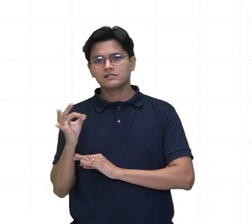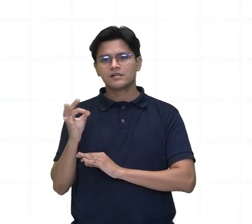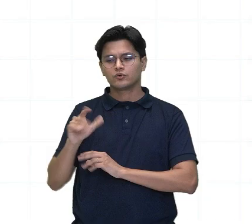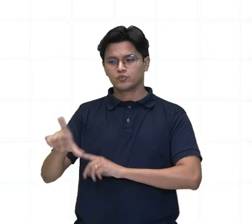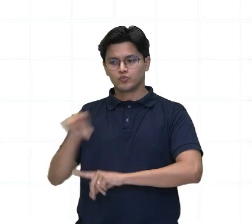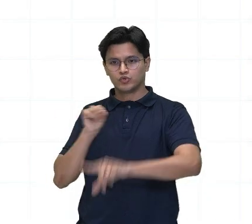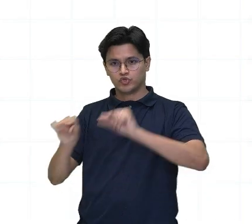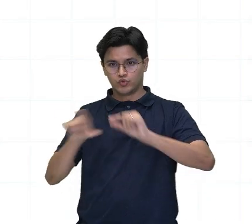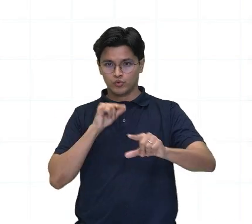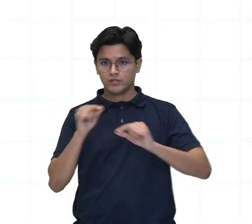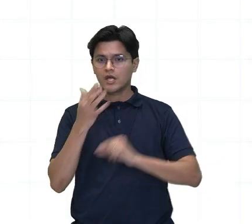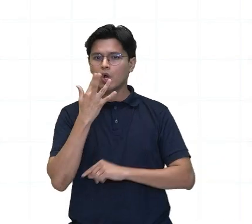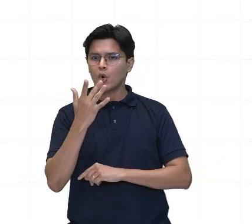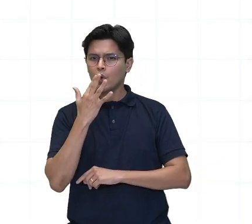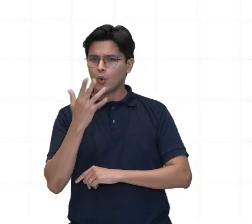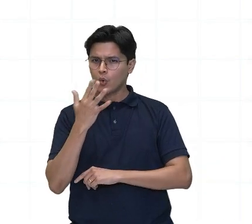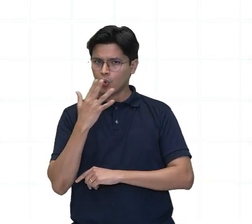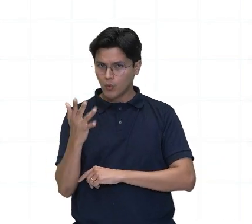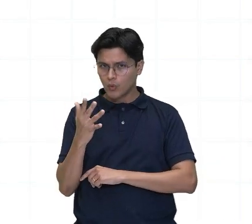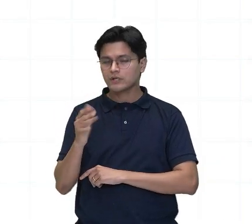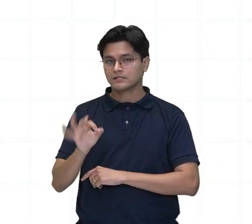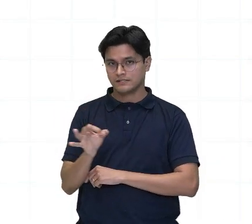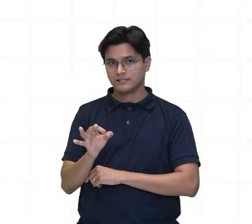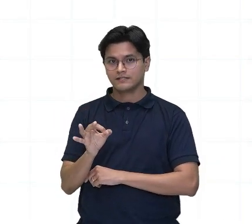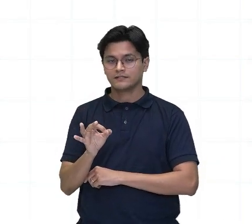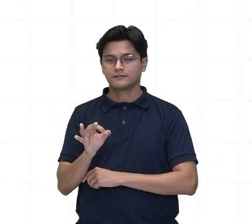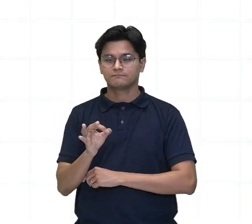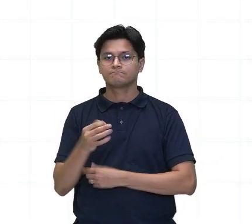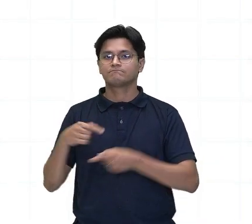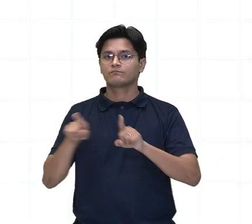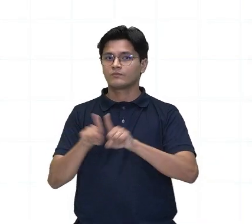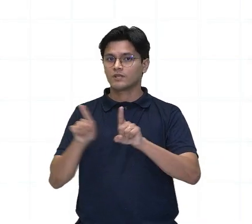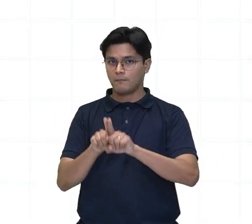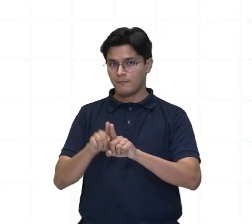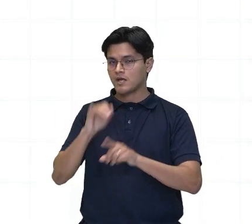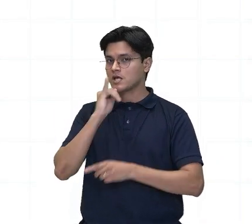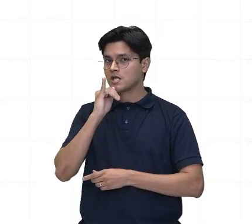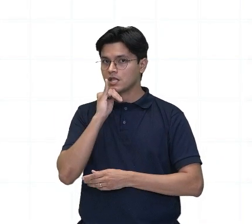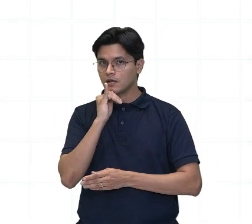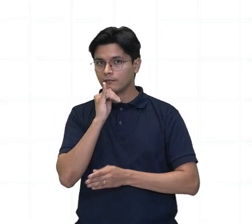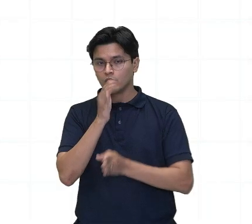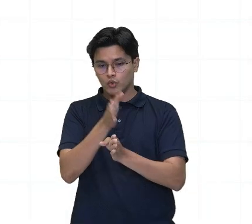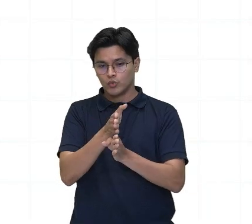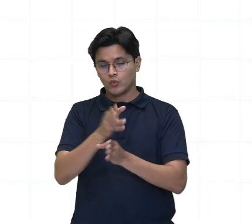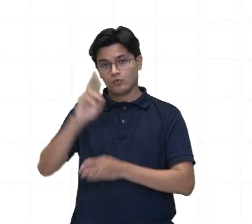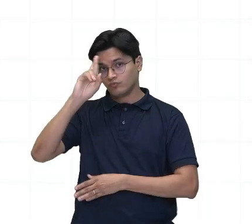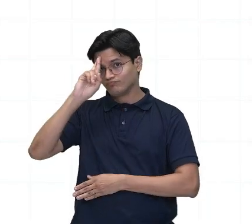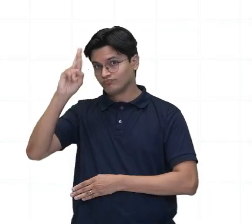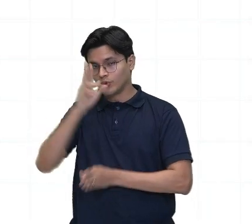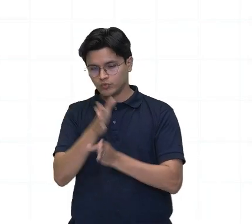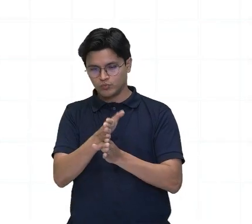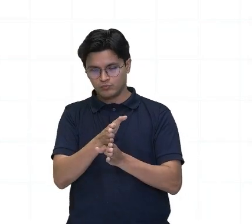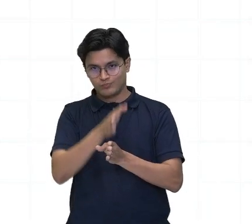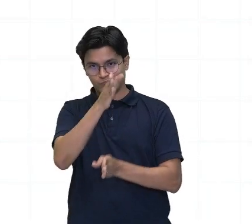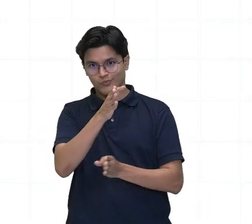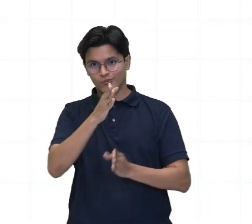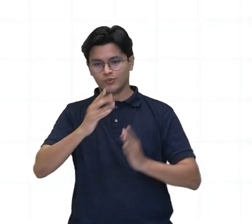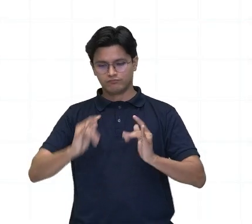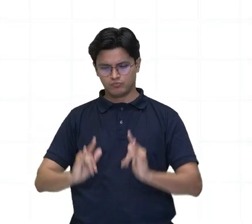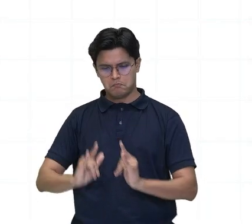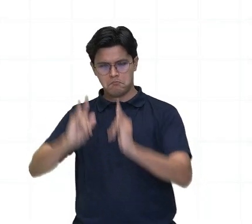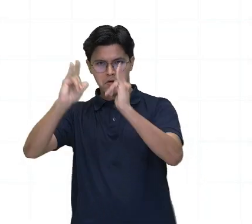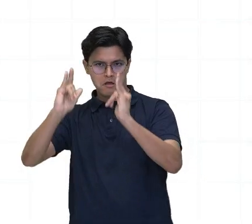foi aleatória. Além disso, o dono do muro, da construção, geralmente consente com